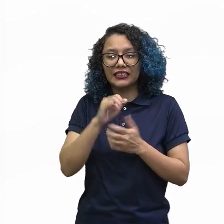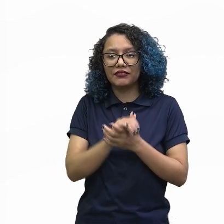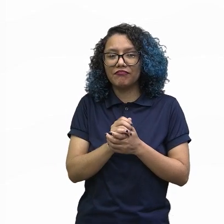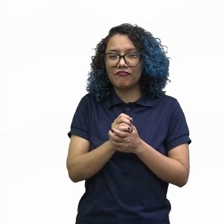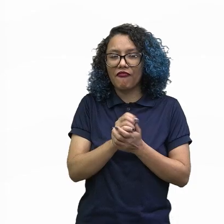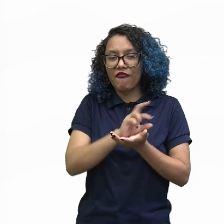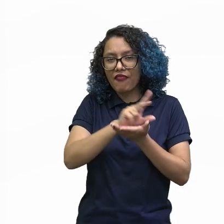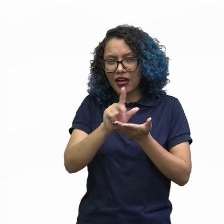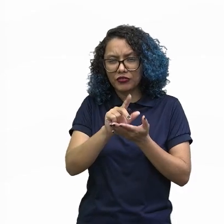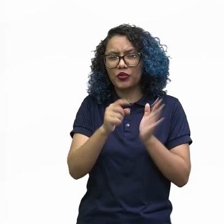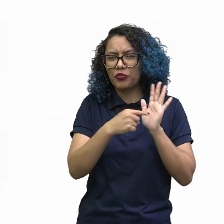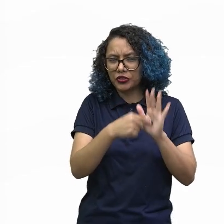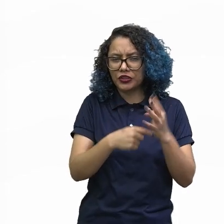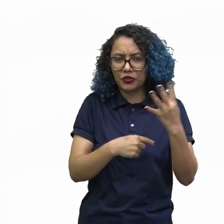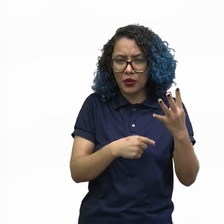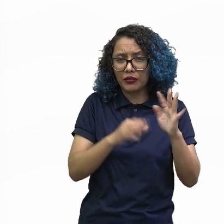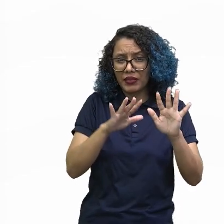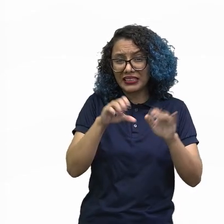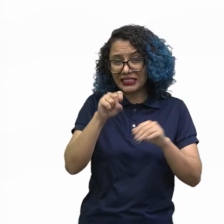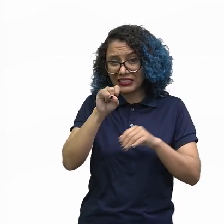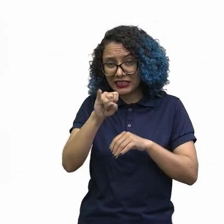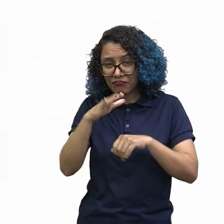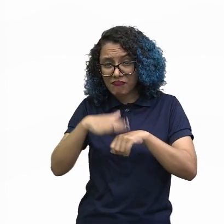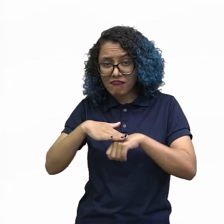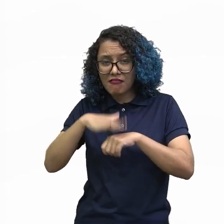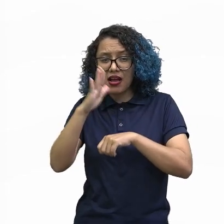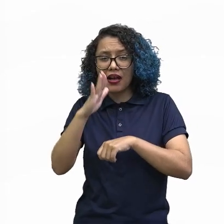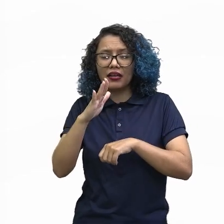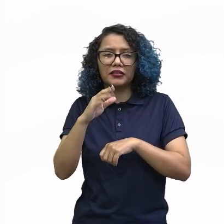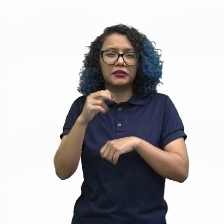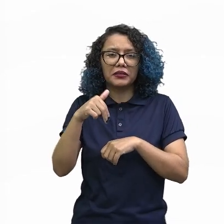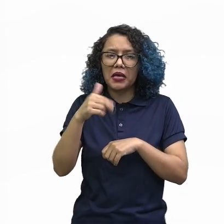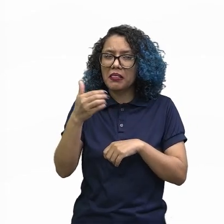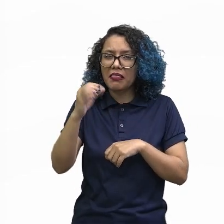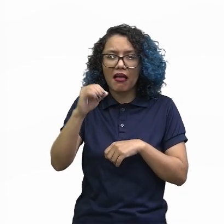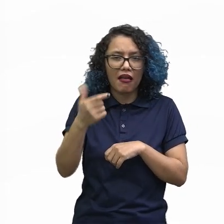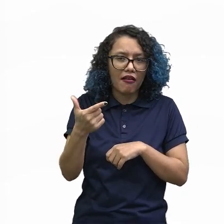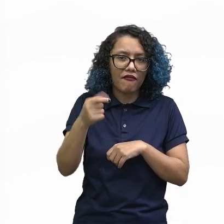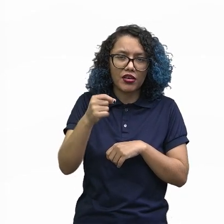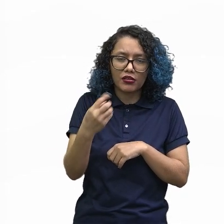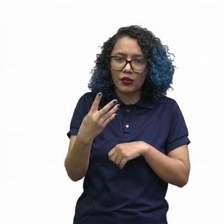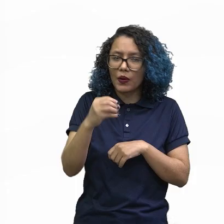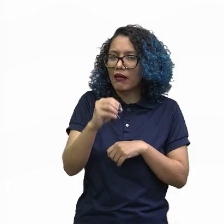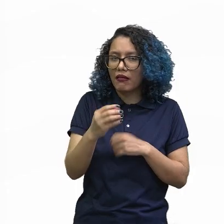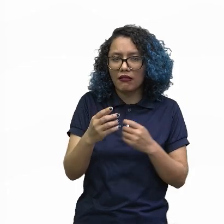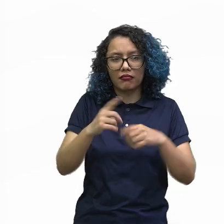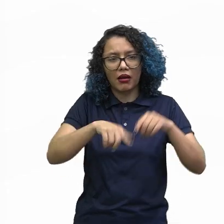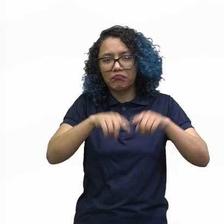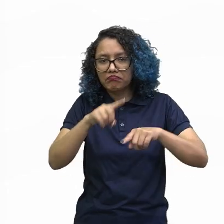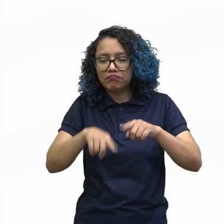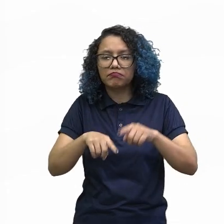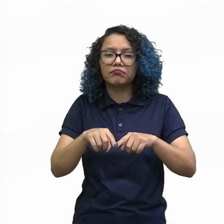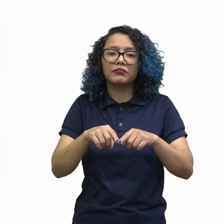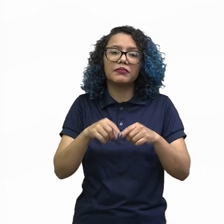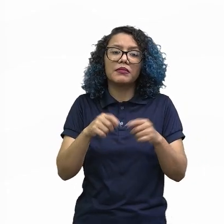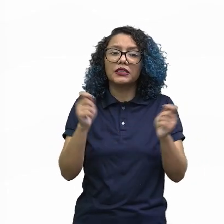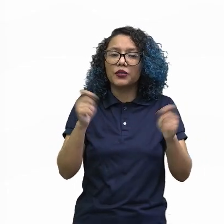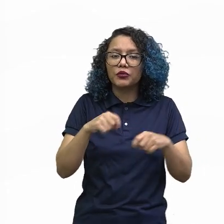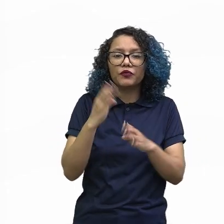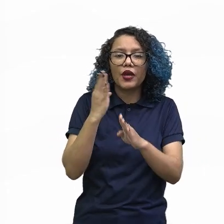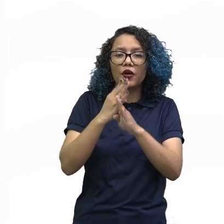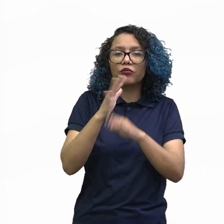para 4 geradores, mas se eu tiver mais geradores, N, por exemplo, 10, 20, 40 geradores, então, para mim encontrar a